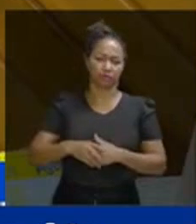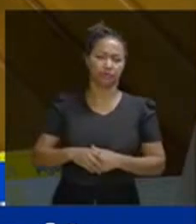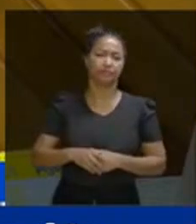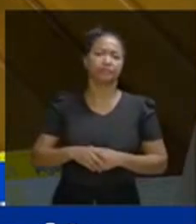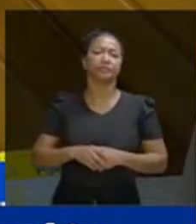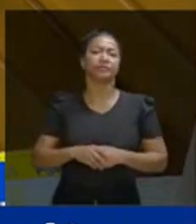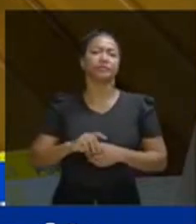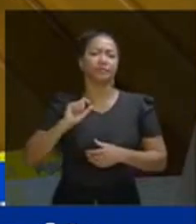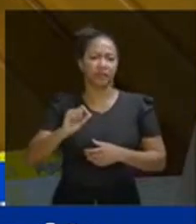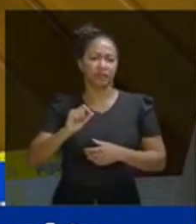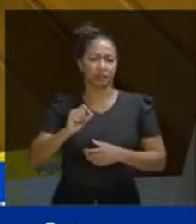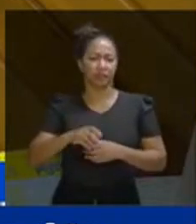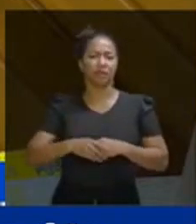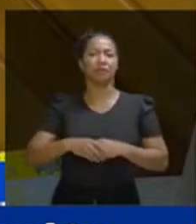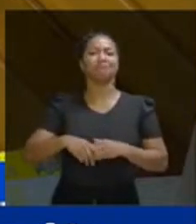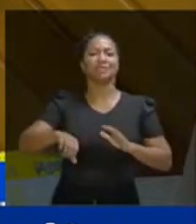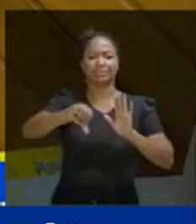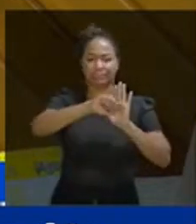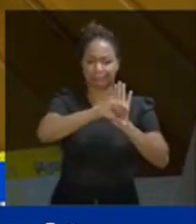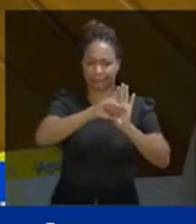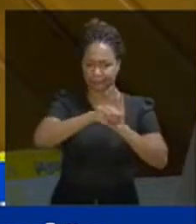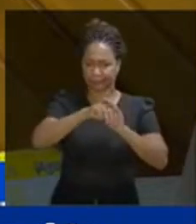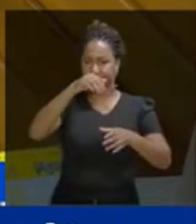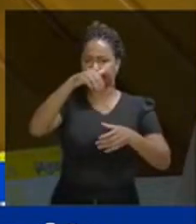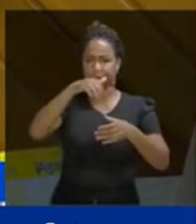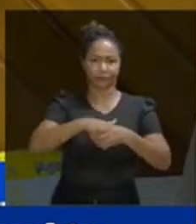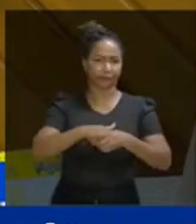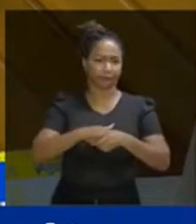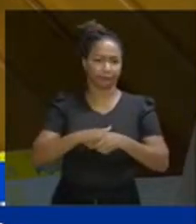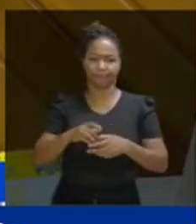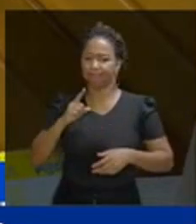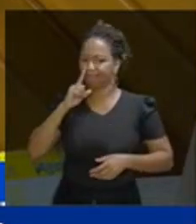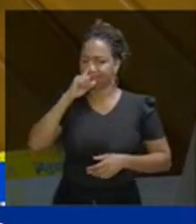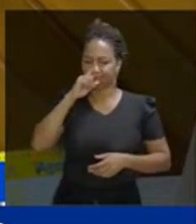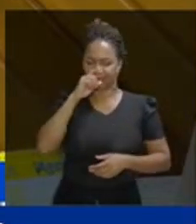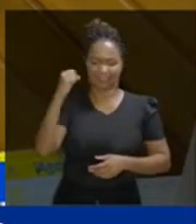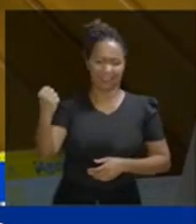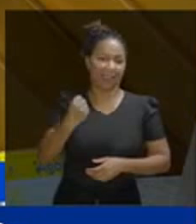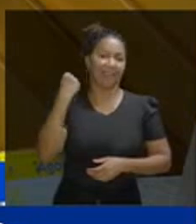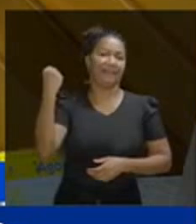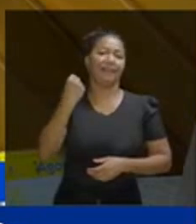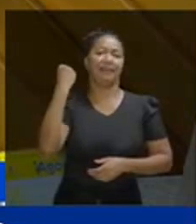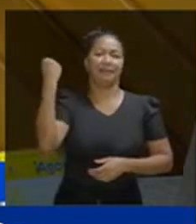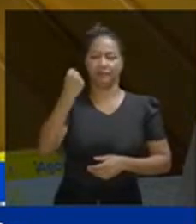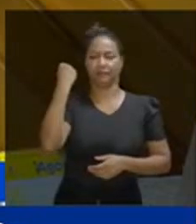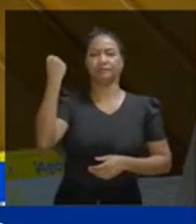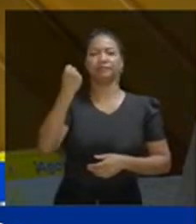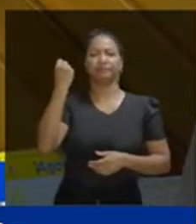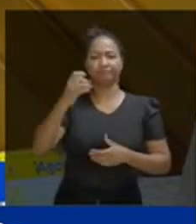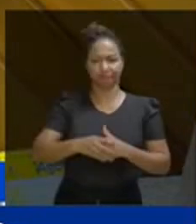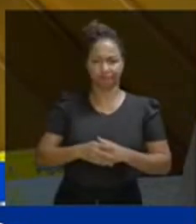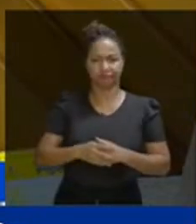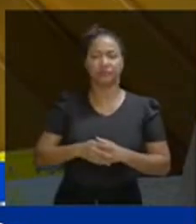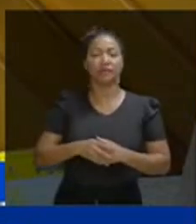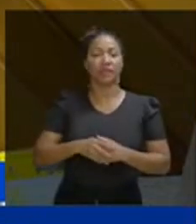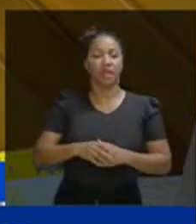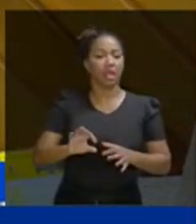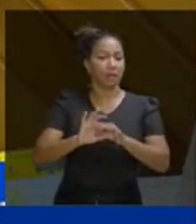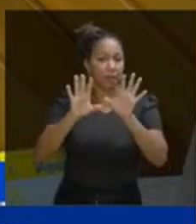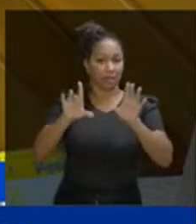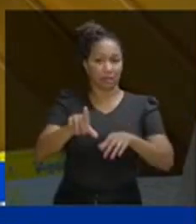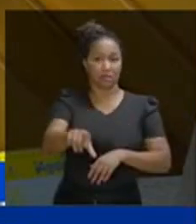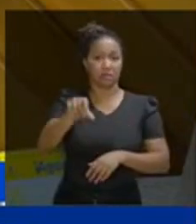fundamento na prática de crimes eleitorais de alta gravidade, em condutas que maculam diretamente a liberdade de escolha